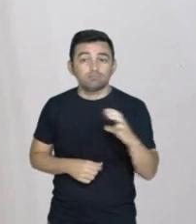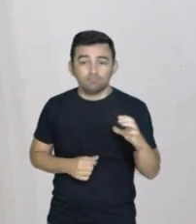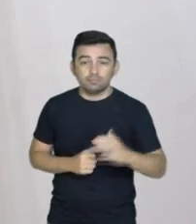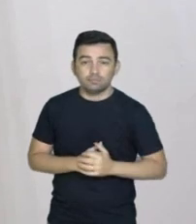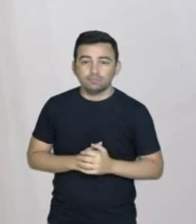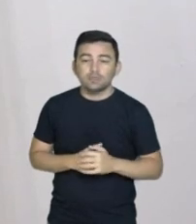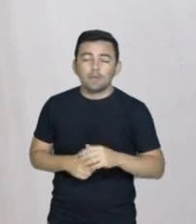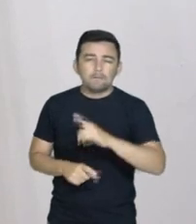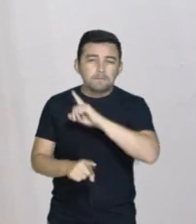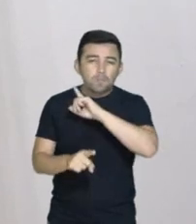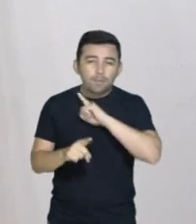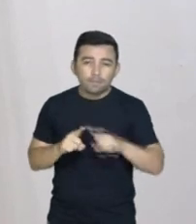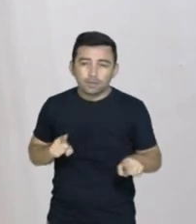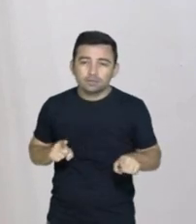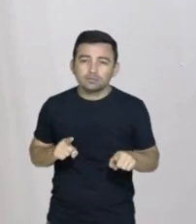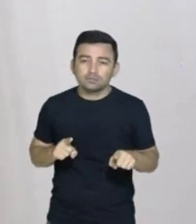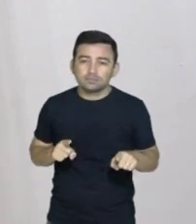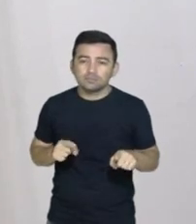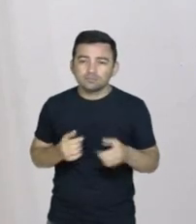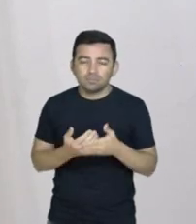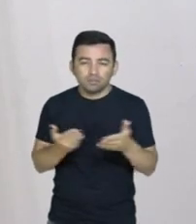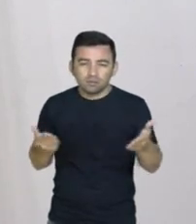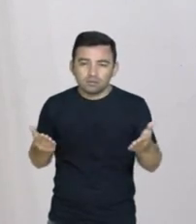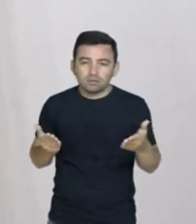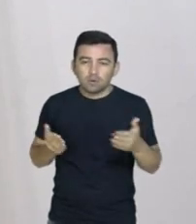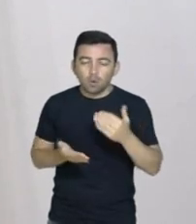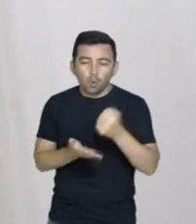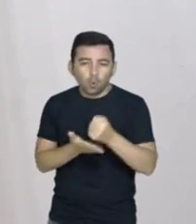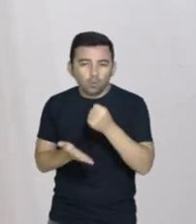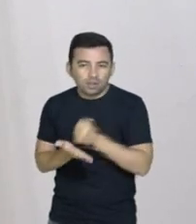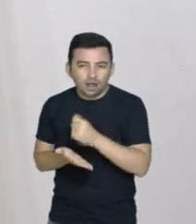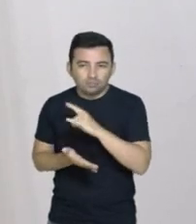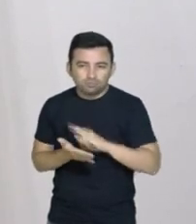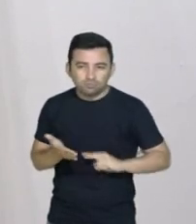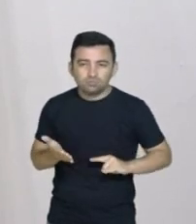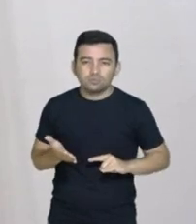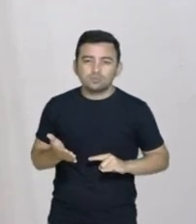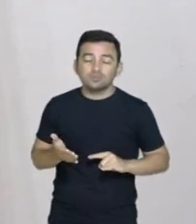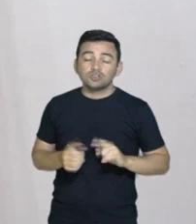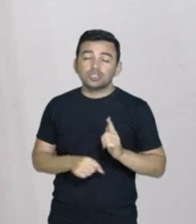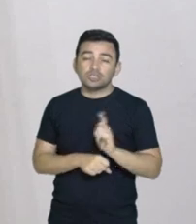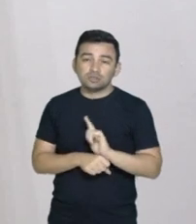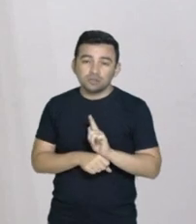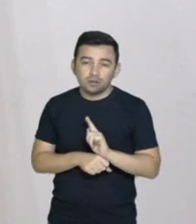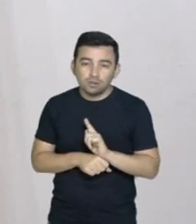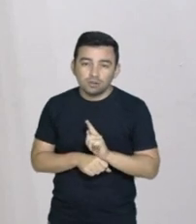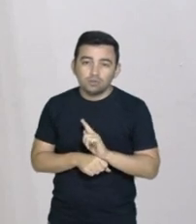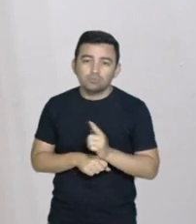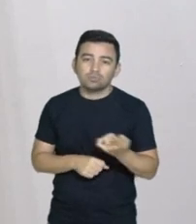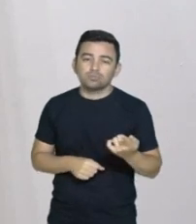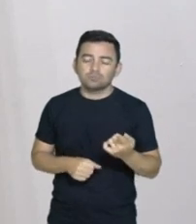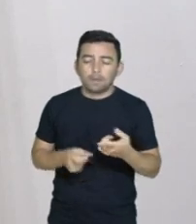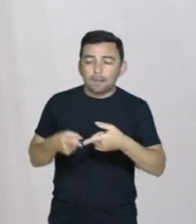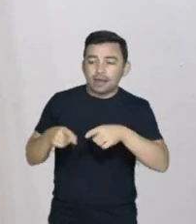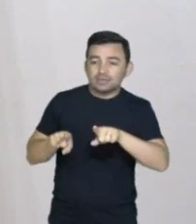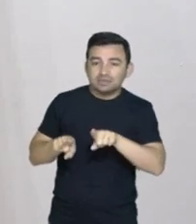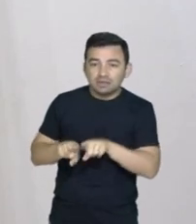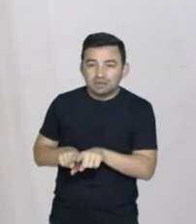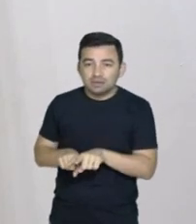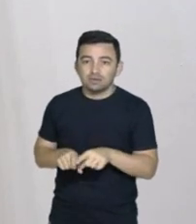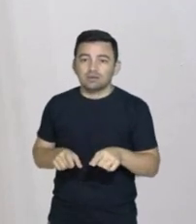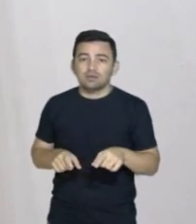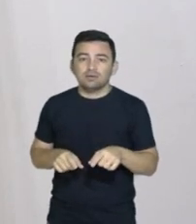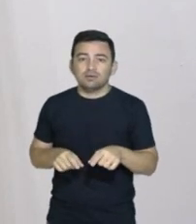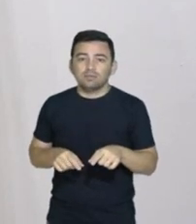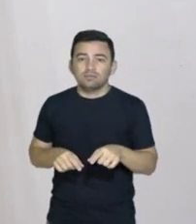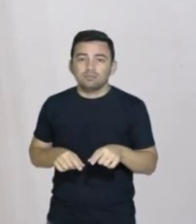Proibir a celebração de contratos de gestão termos de parceria termos